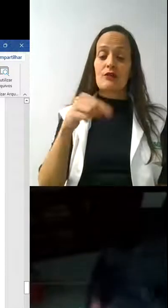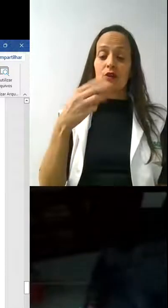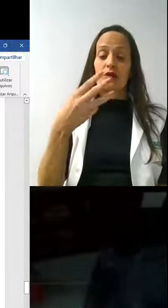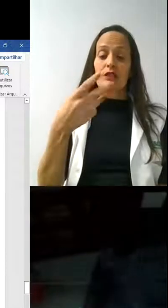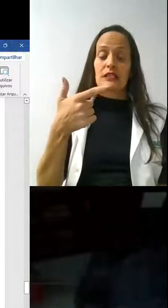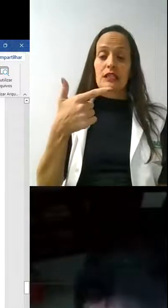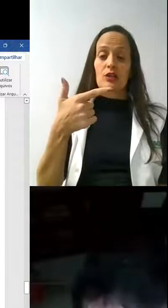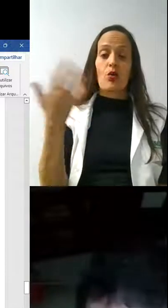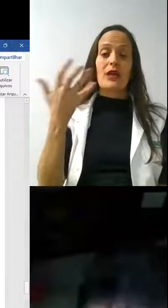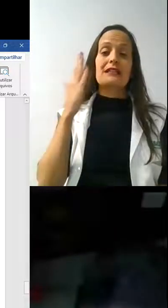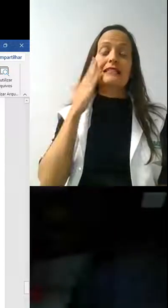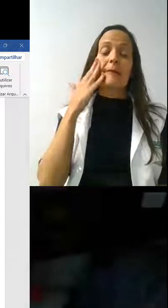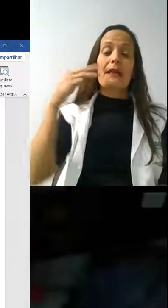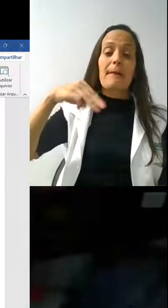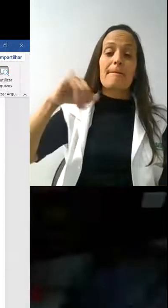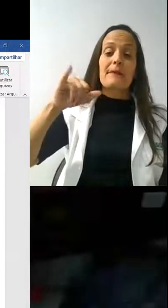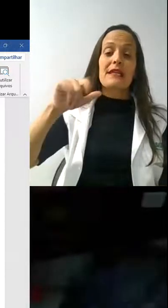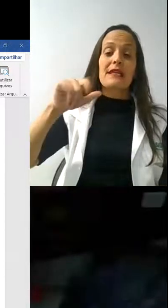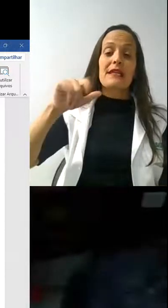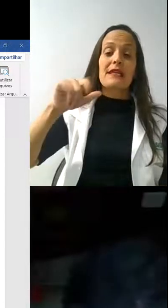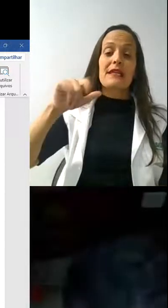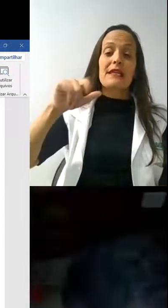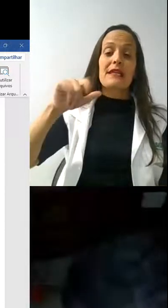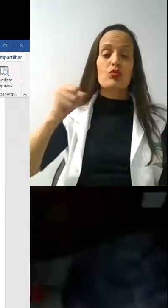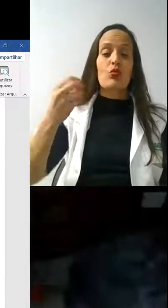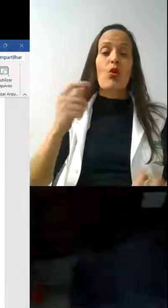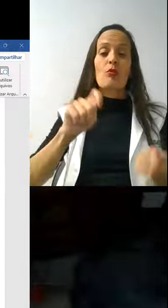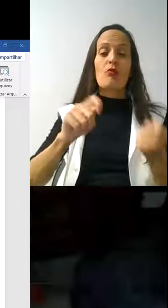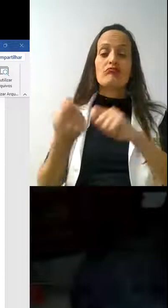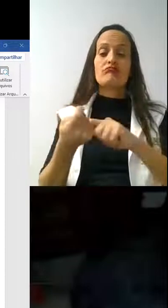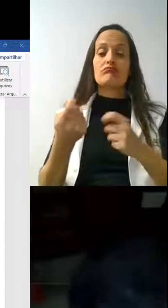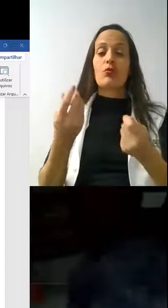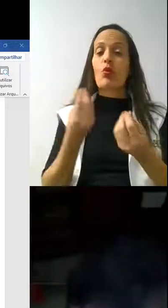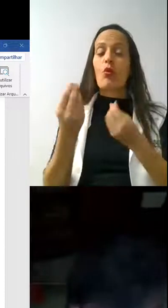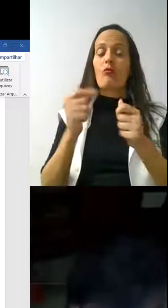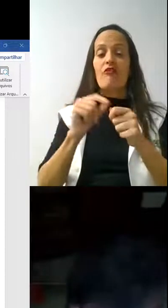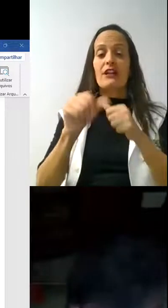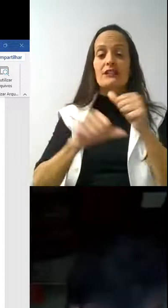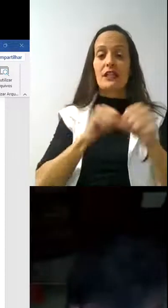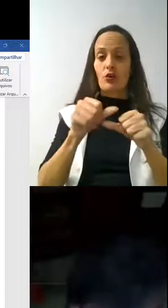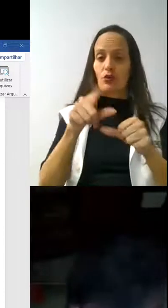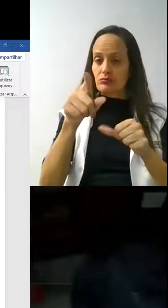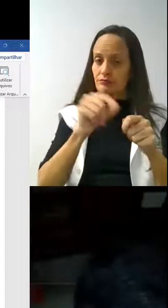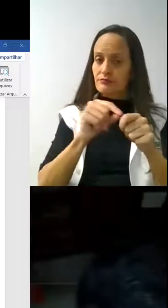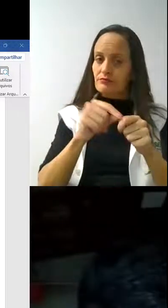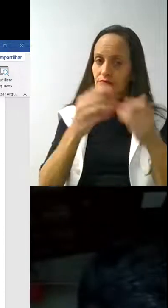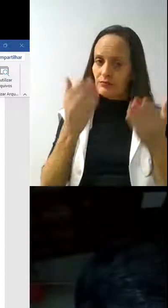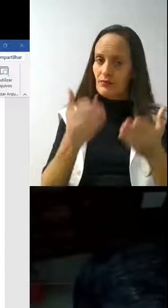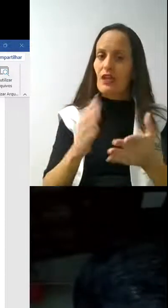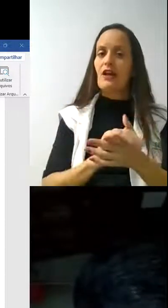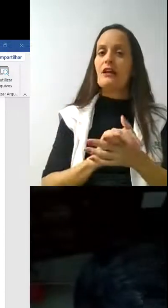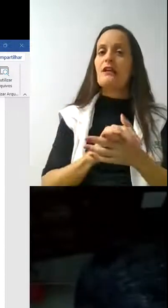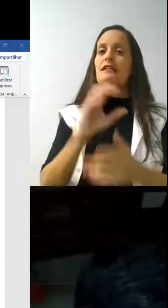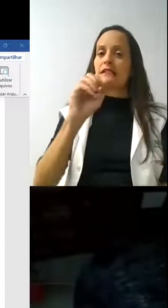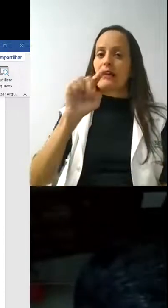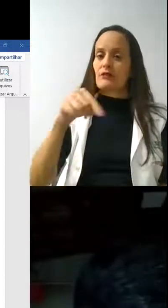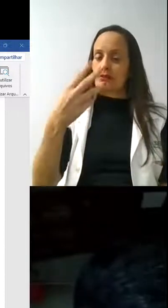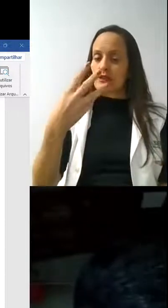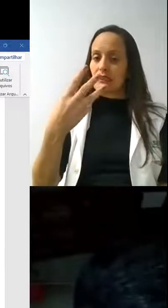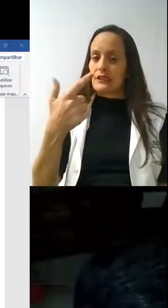milímetros, eu pego o valor em metros, que é 0,32, e faço o quê? Multiplico por 1000,